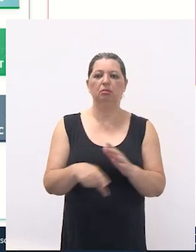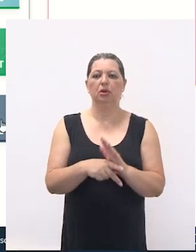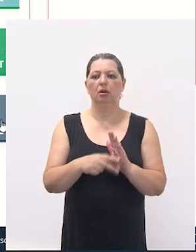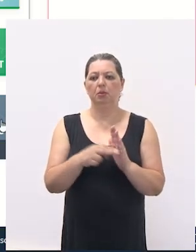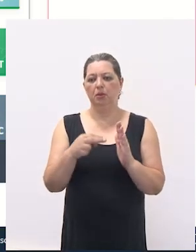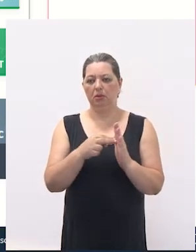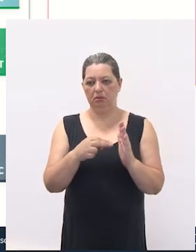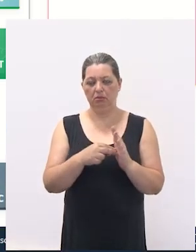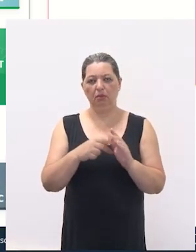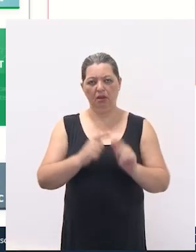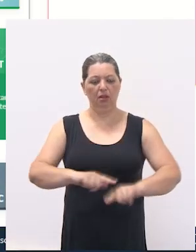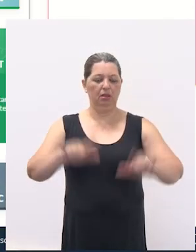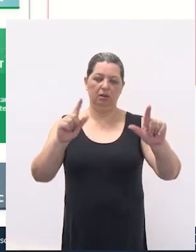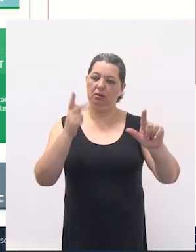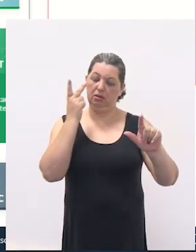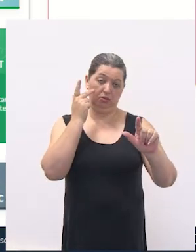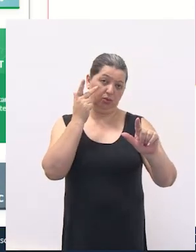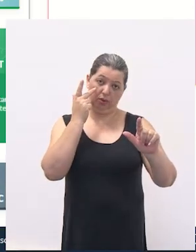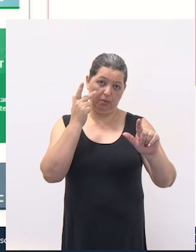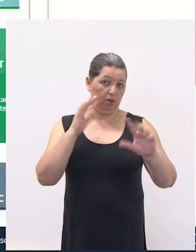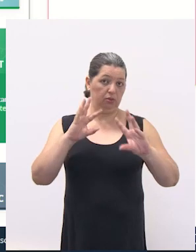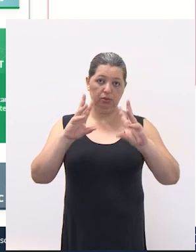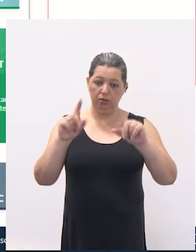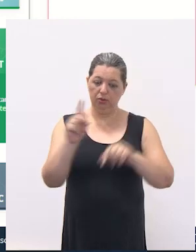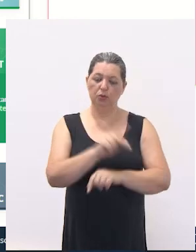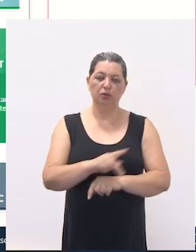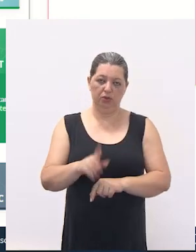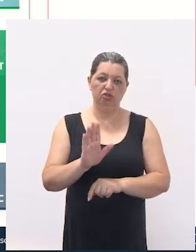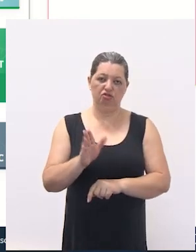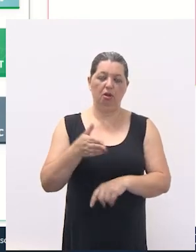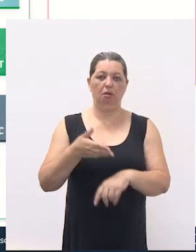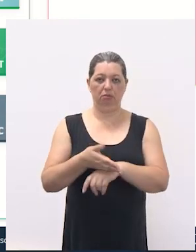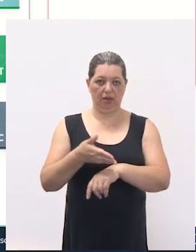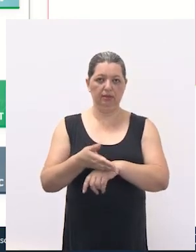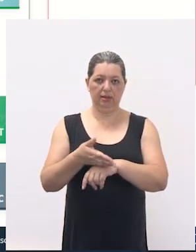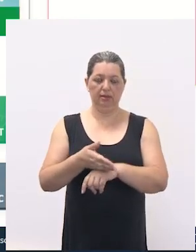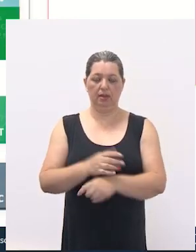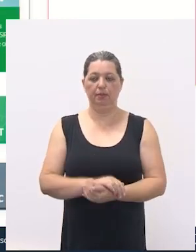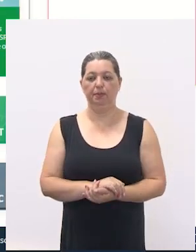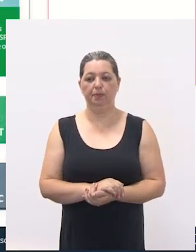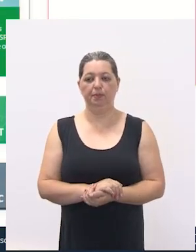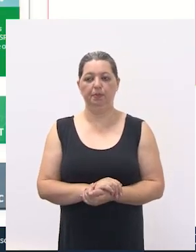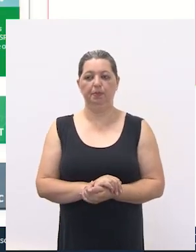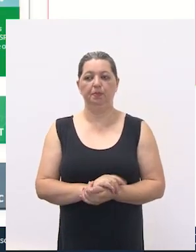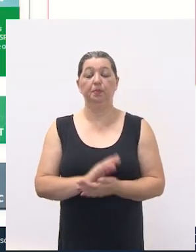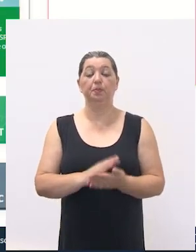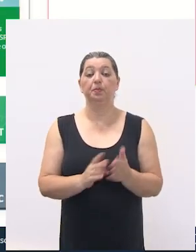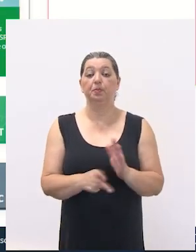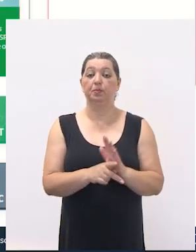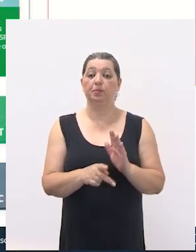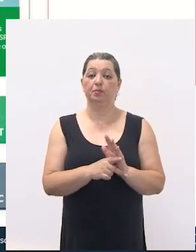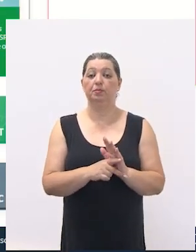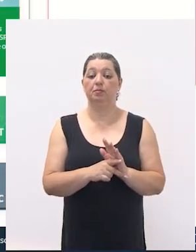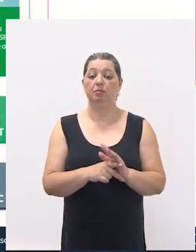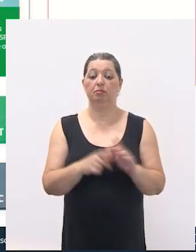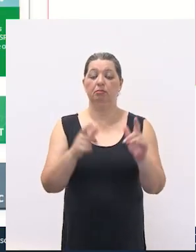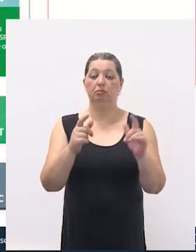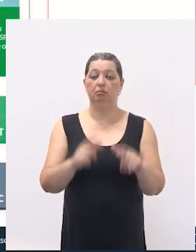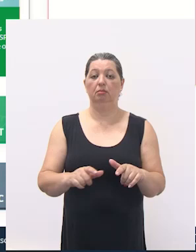tela aqui é muito comum a todas as pessoas, a todos os professores. E logo no canto superior direito aí a